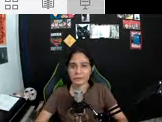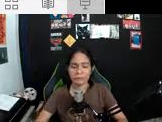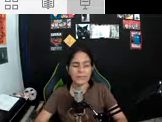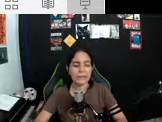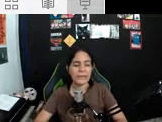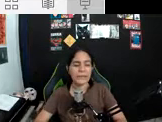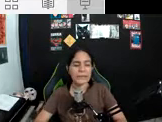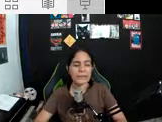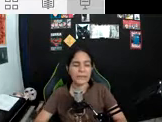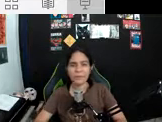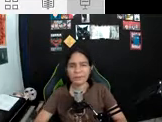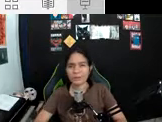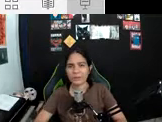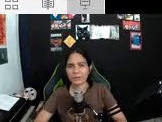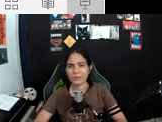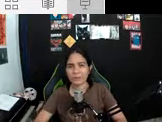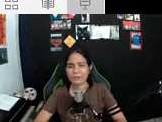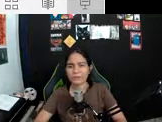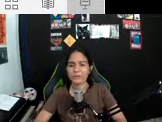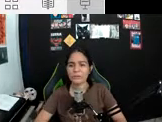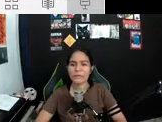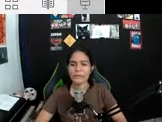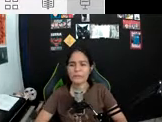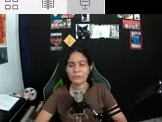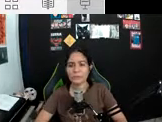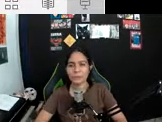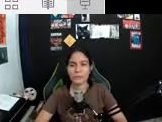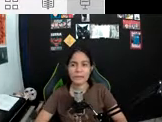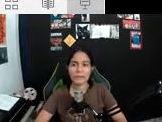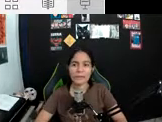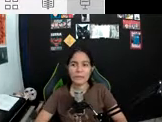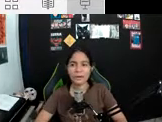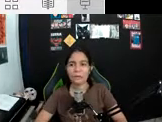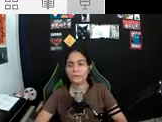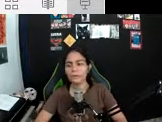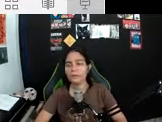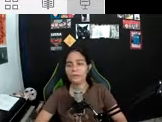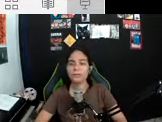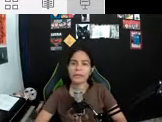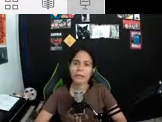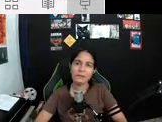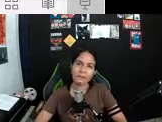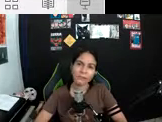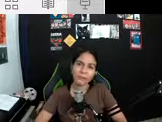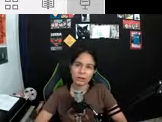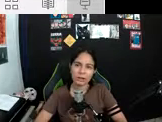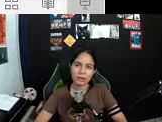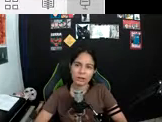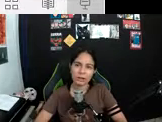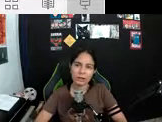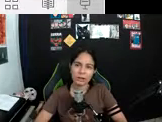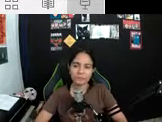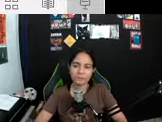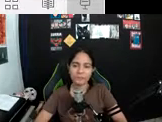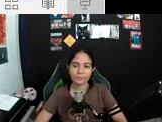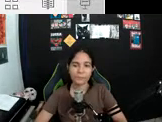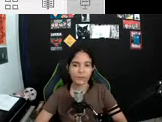conhecida da sua família. Cabe a você chegar para sua família e dizer: eita, ó, fulaninho é HIV